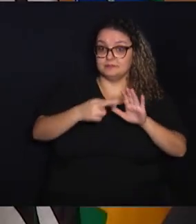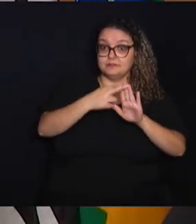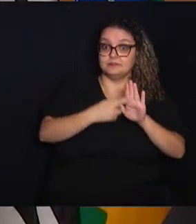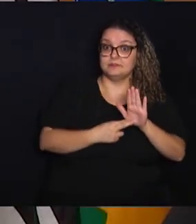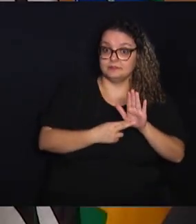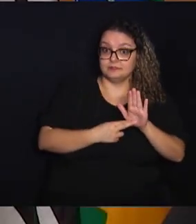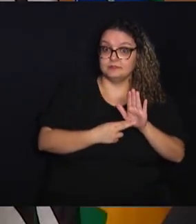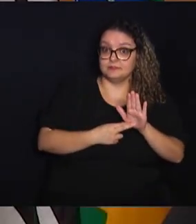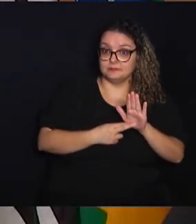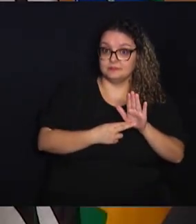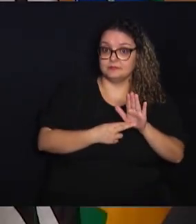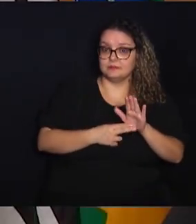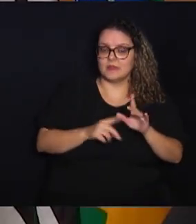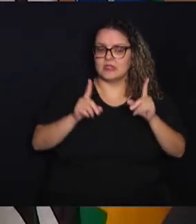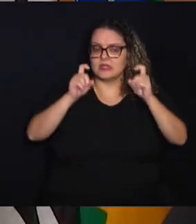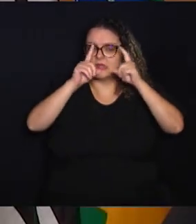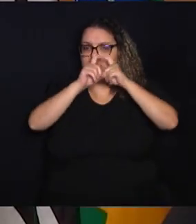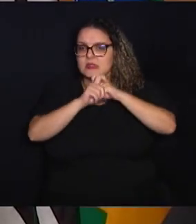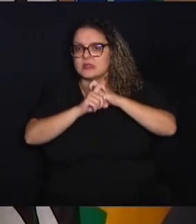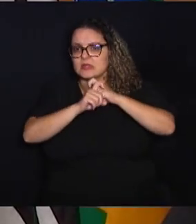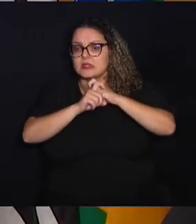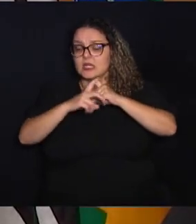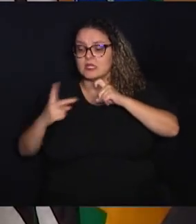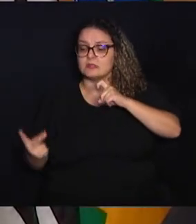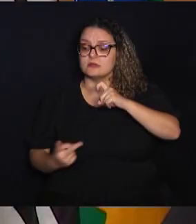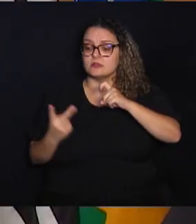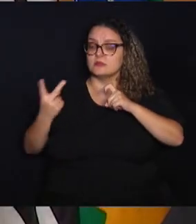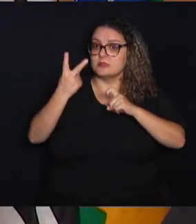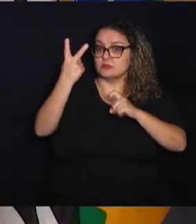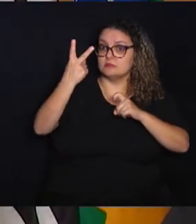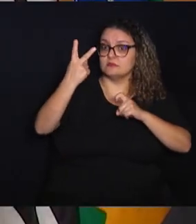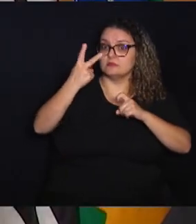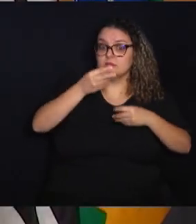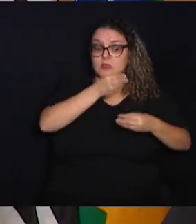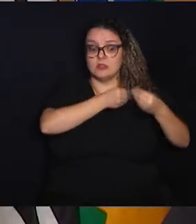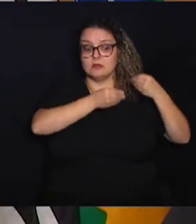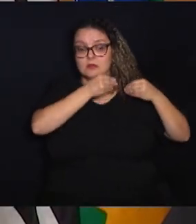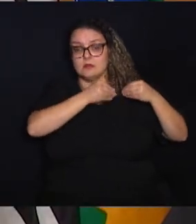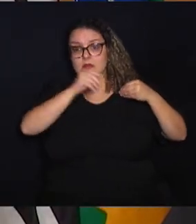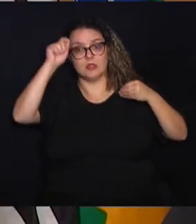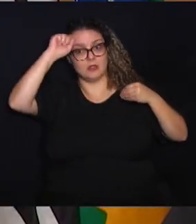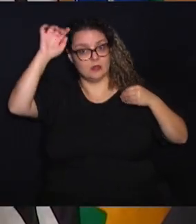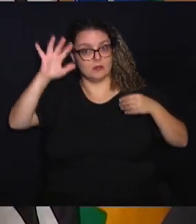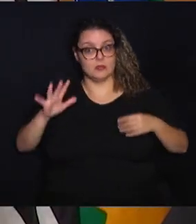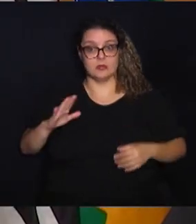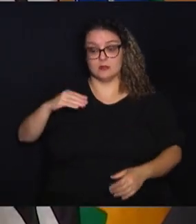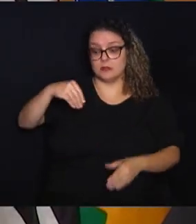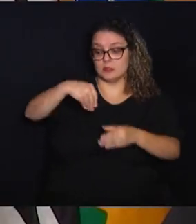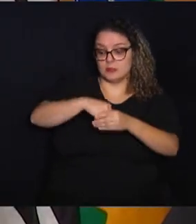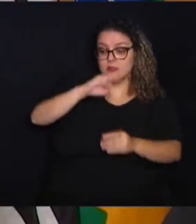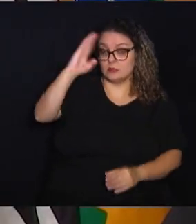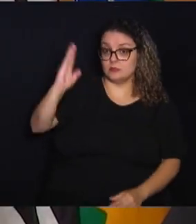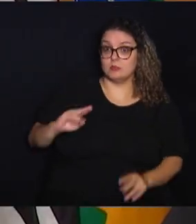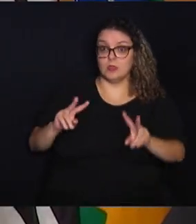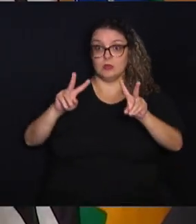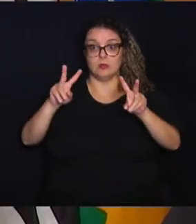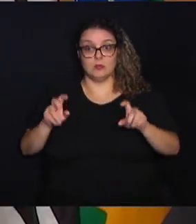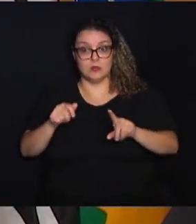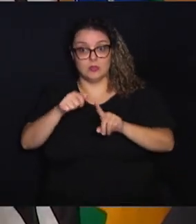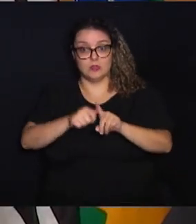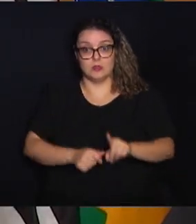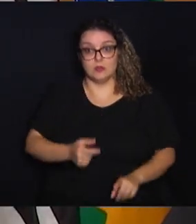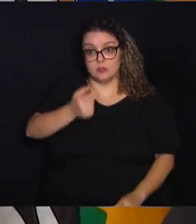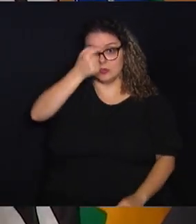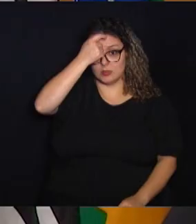foi Desafios da Valorização da Herança Africana no Brasil. Assunto que no mês da